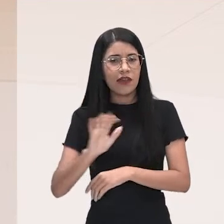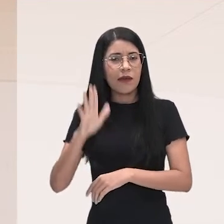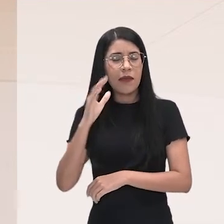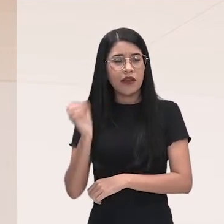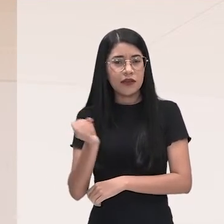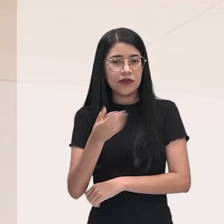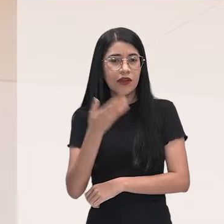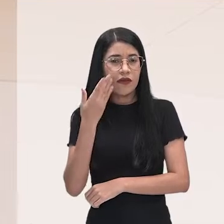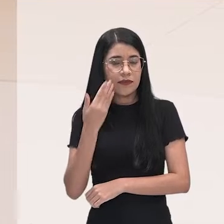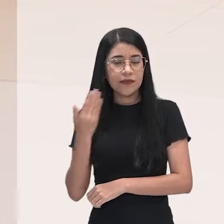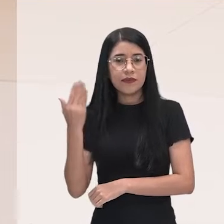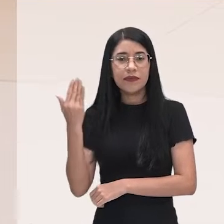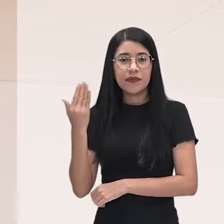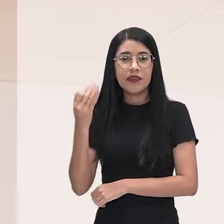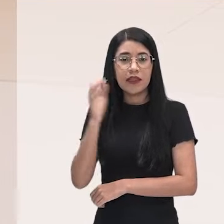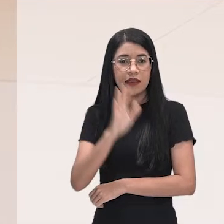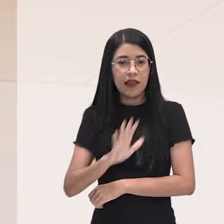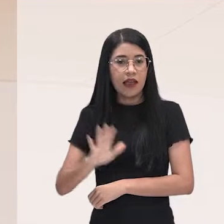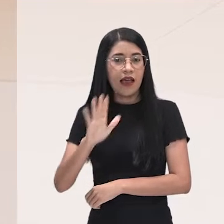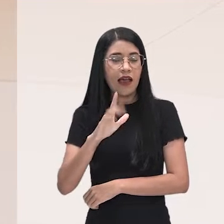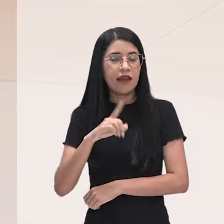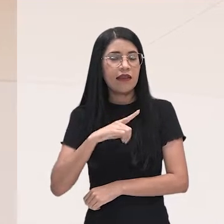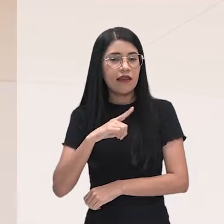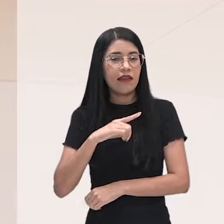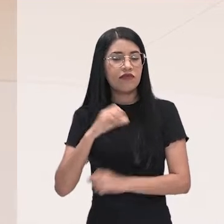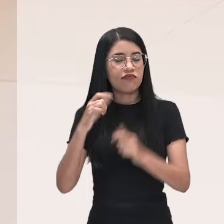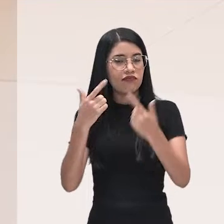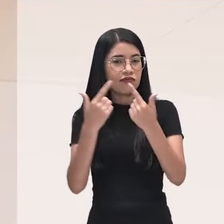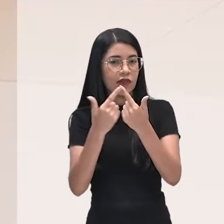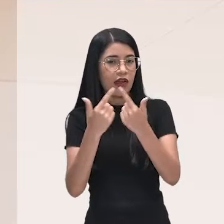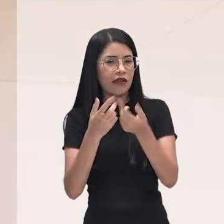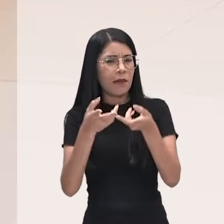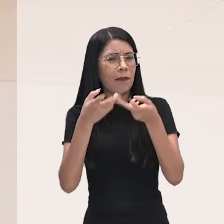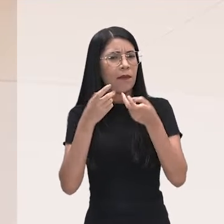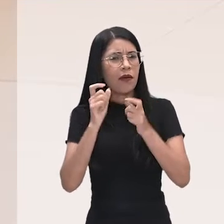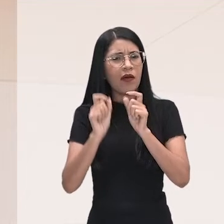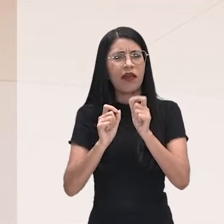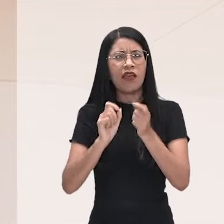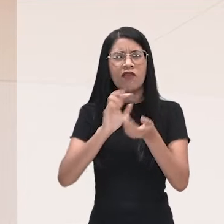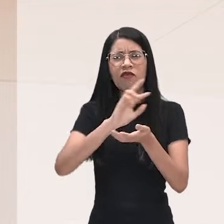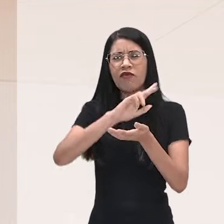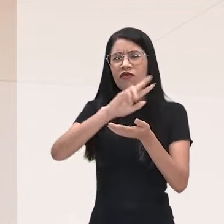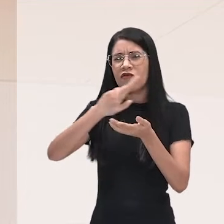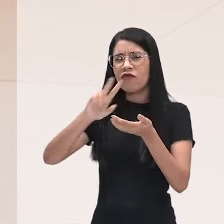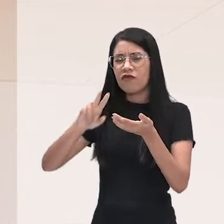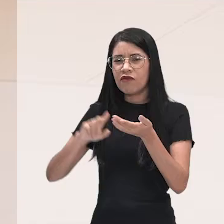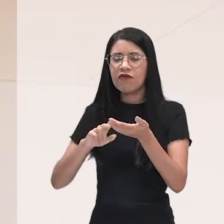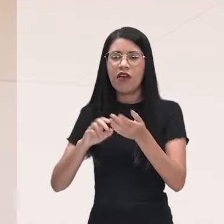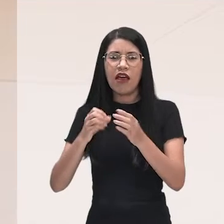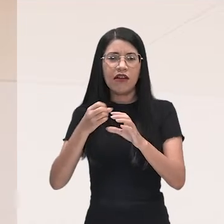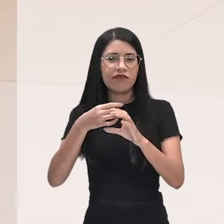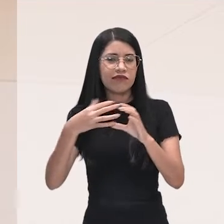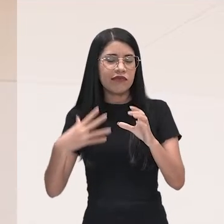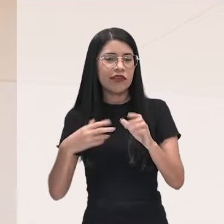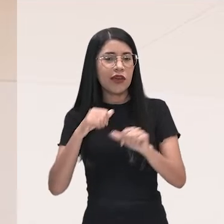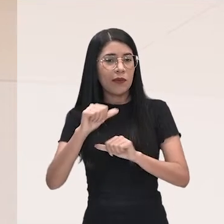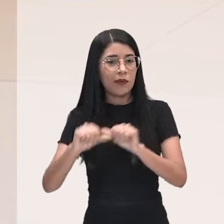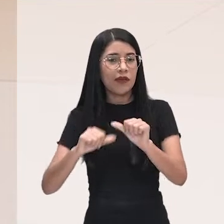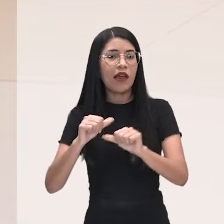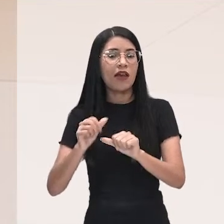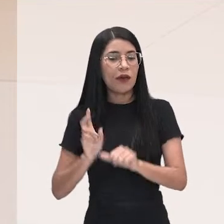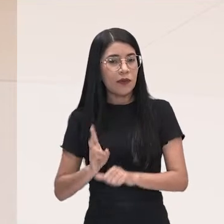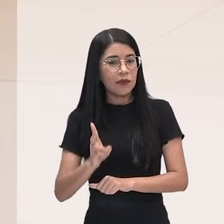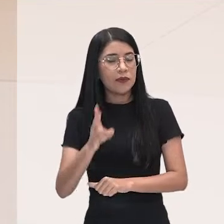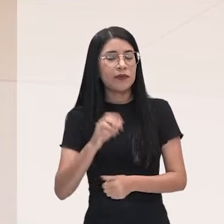da cidade dessa região onde está o teatro. Percebam, olha, muita coisa mudou, né? E isso não vai parar de mudar. Temos